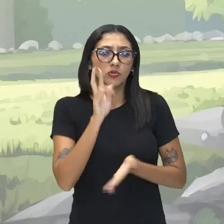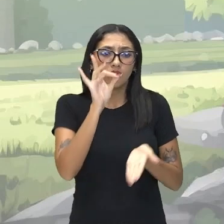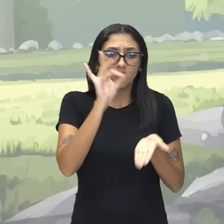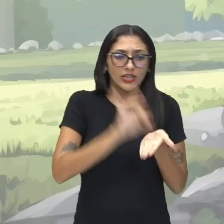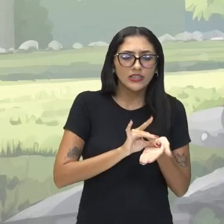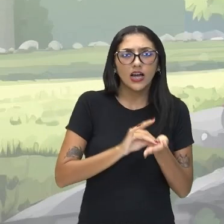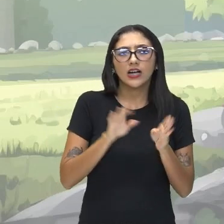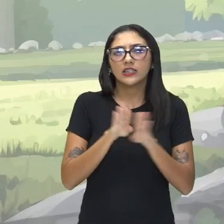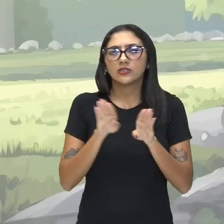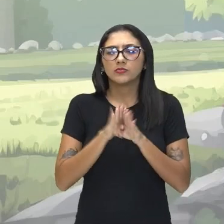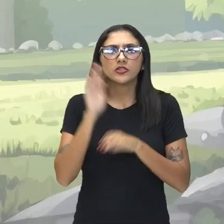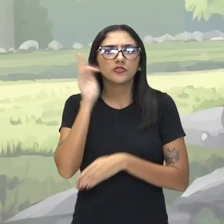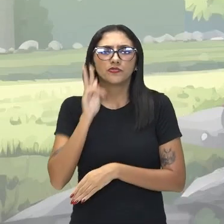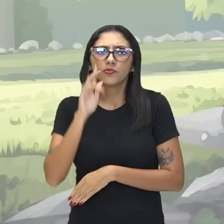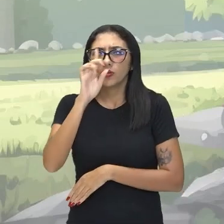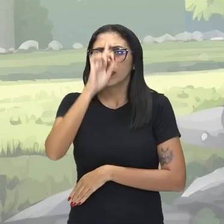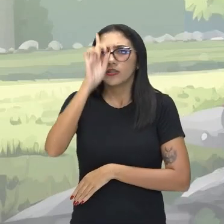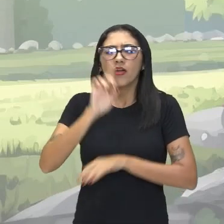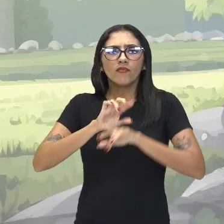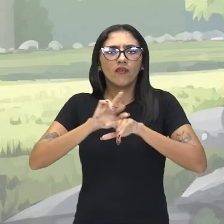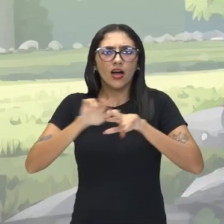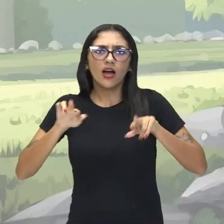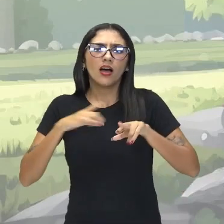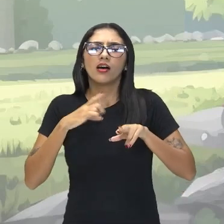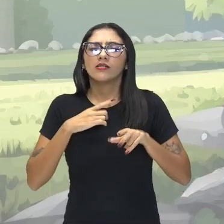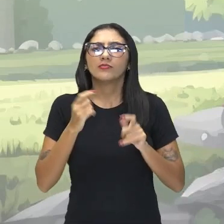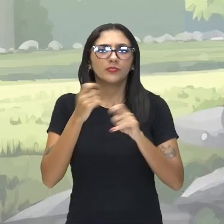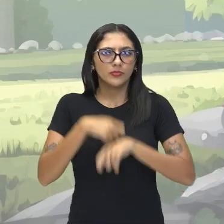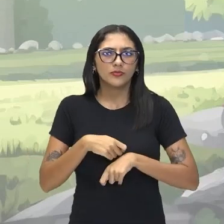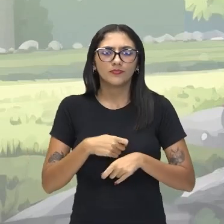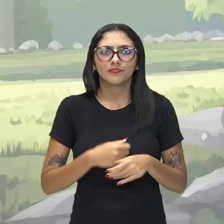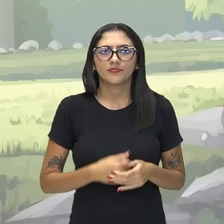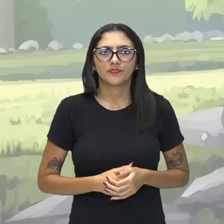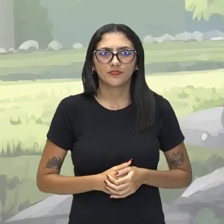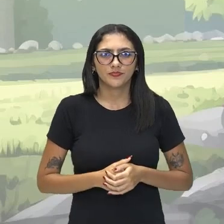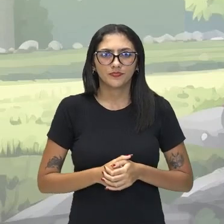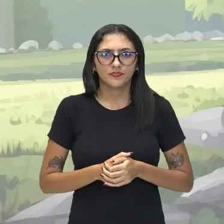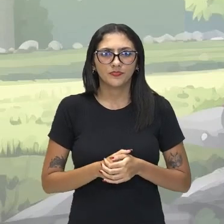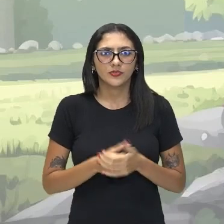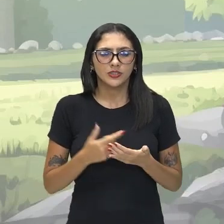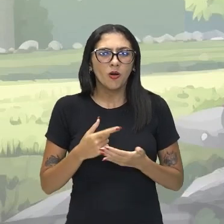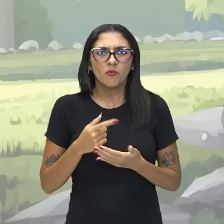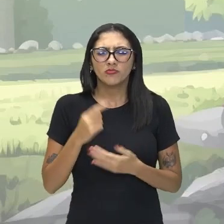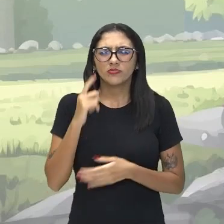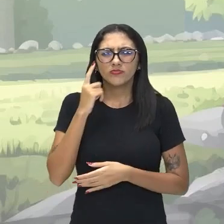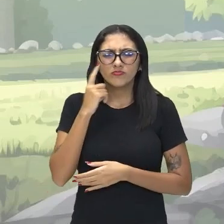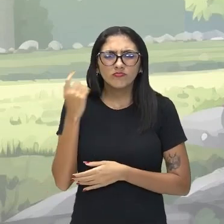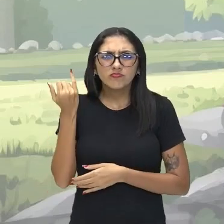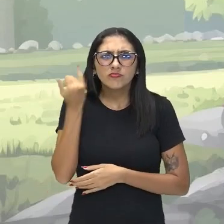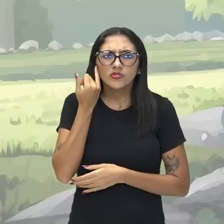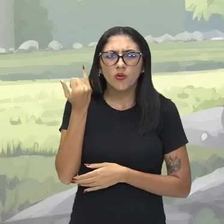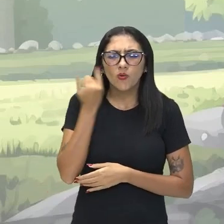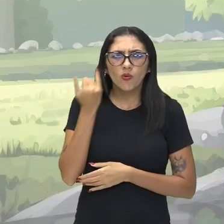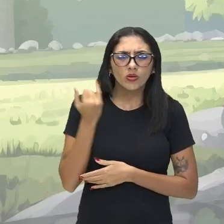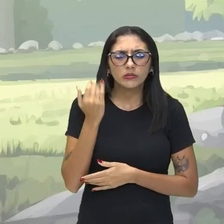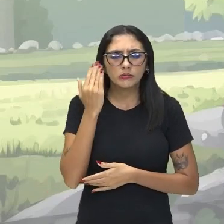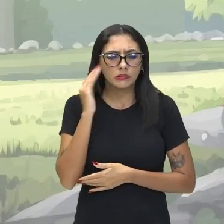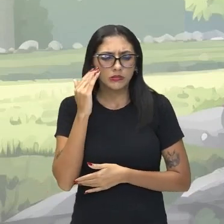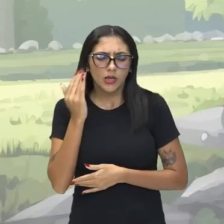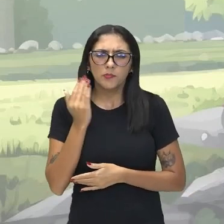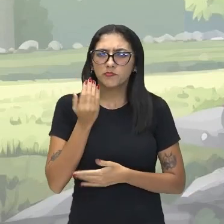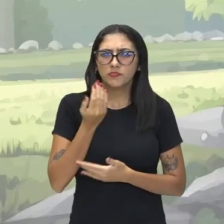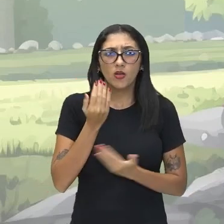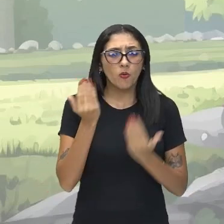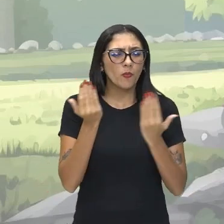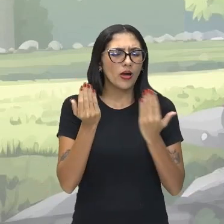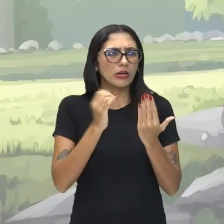limites precisos. No conto, eu não posso dizer o que é ficção e o que é realidade. A gente não tem limites, né,